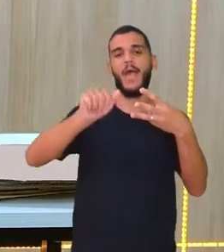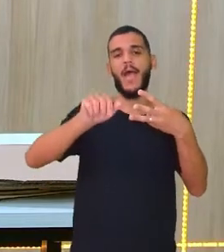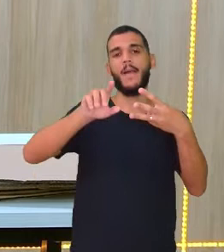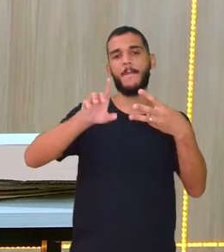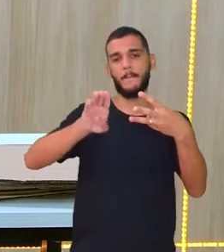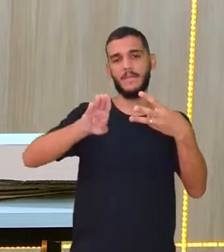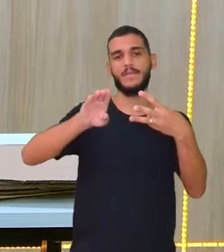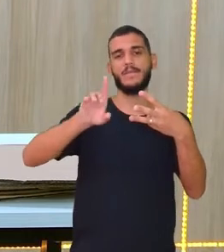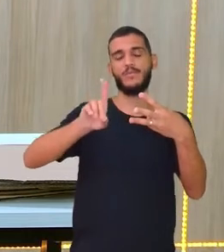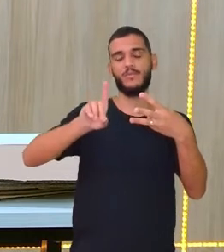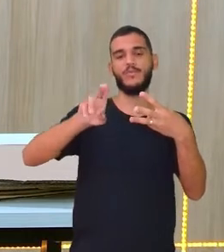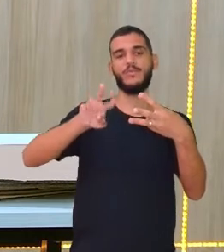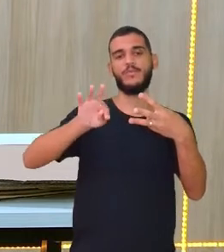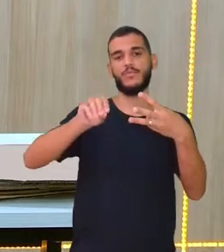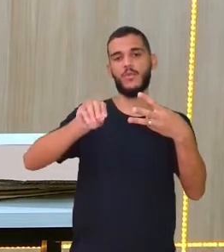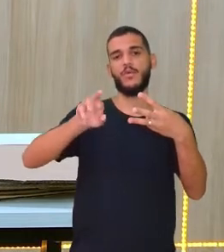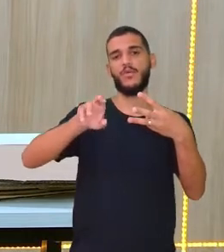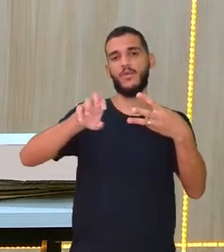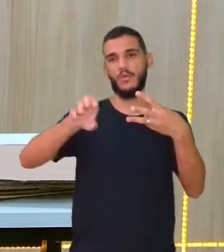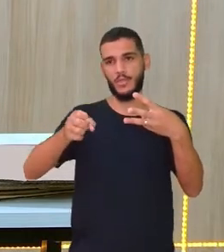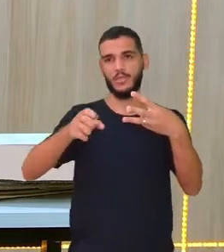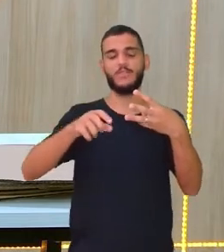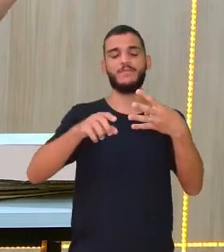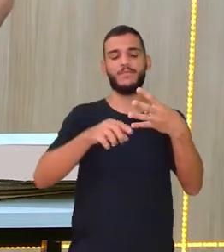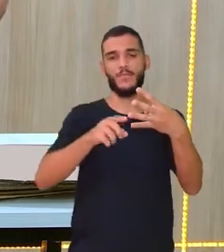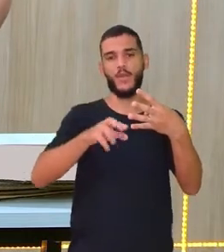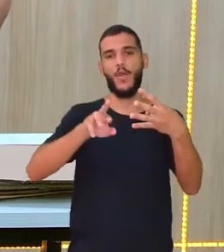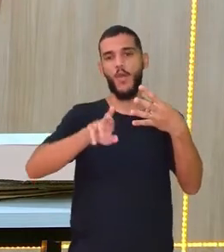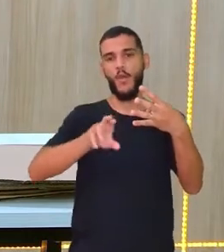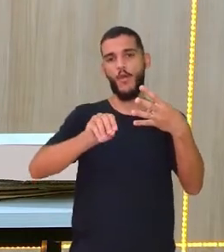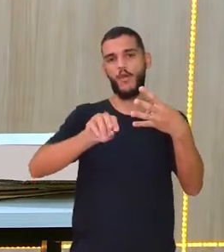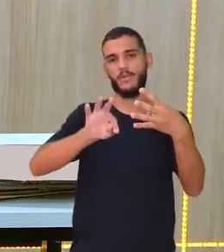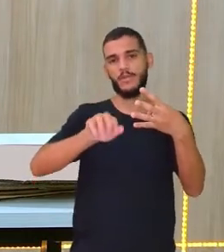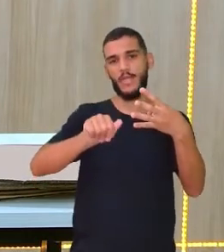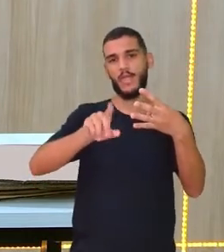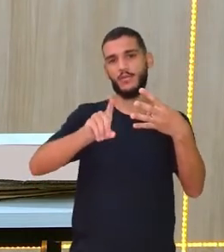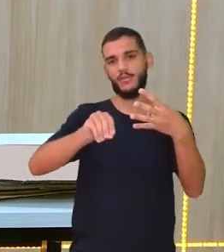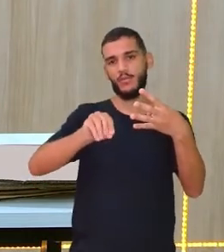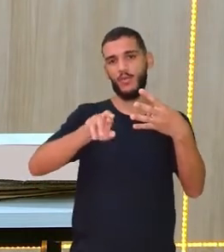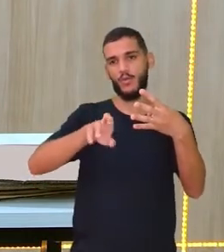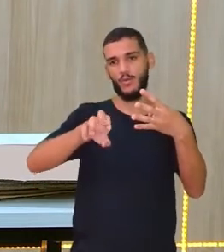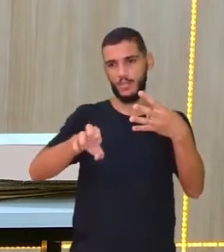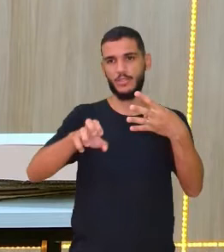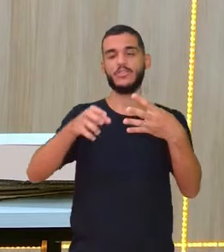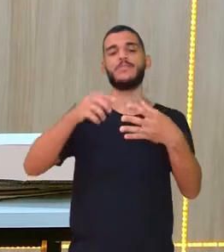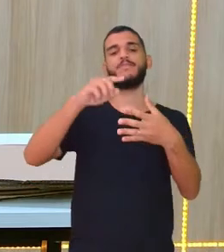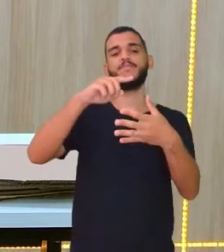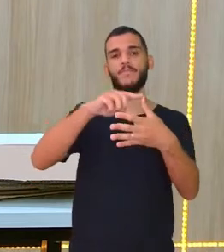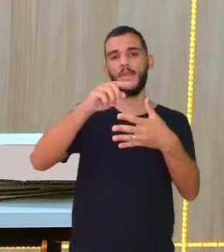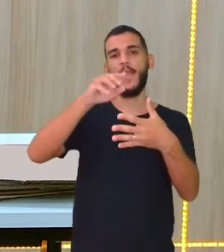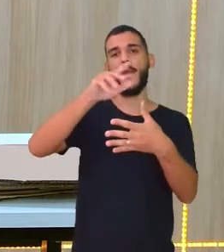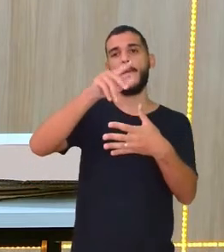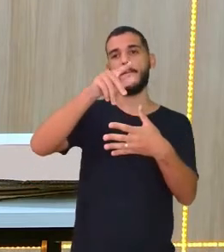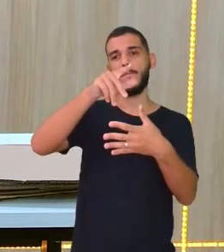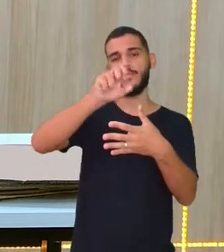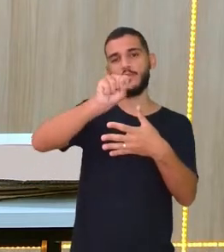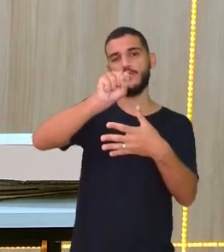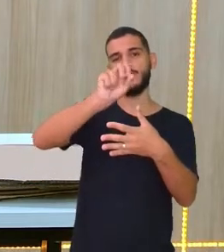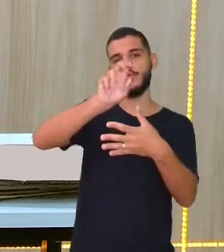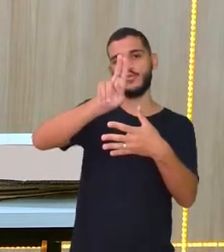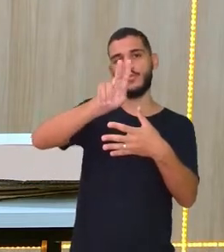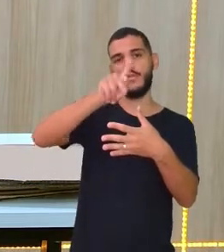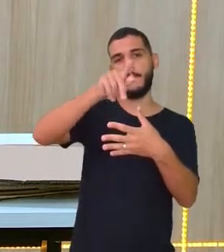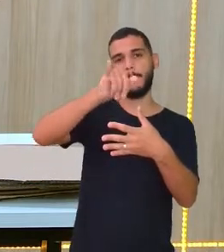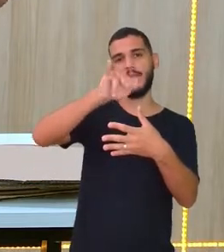em cima da mesa, e no momento que você estendeu os braços para pegar, você está aí trabalhando com seus flexores. Você está indo